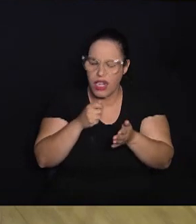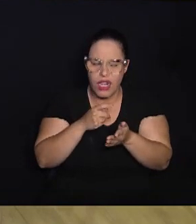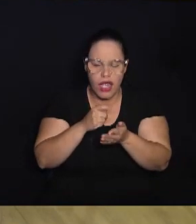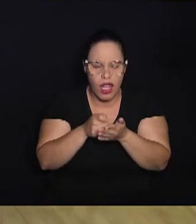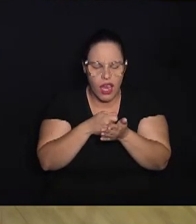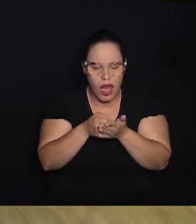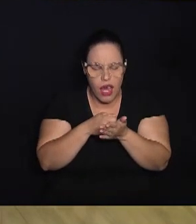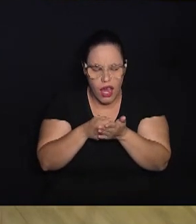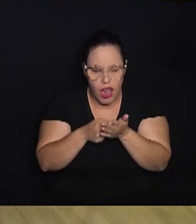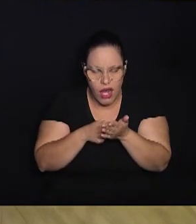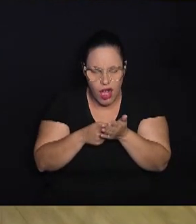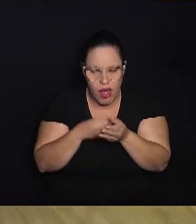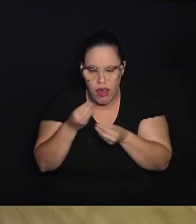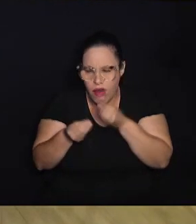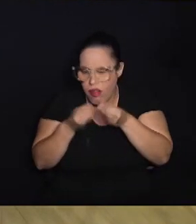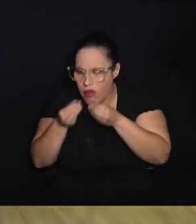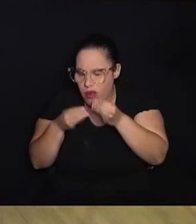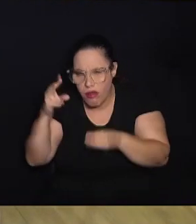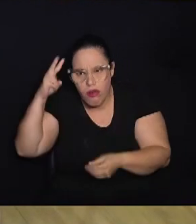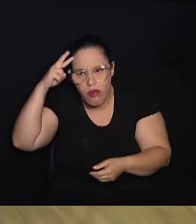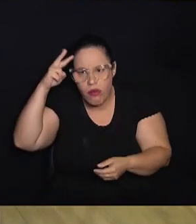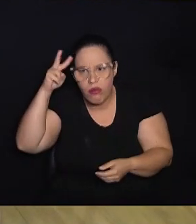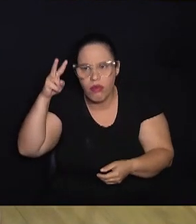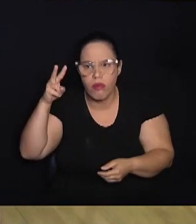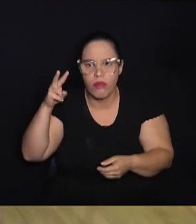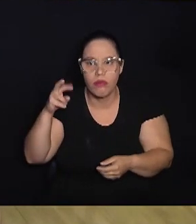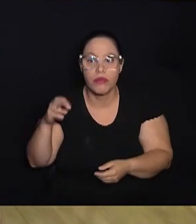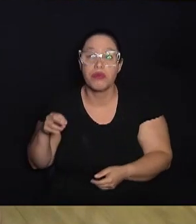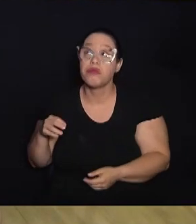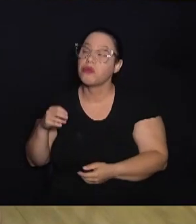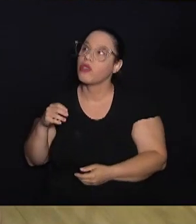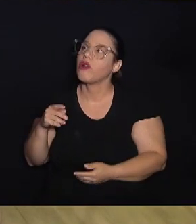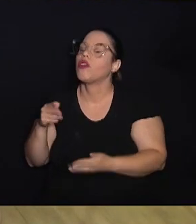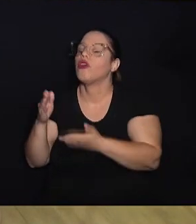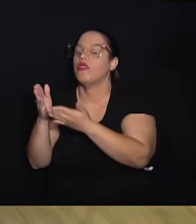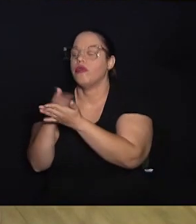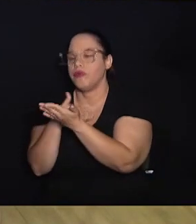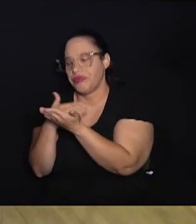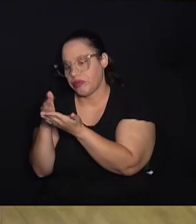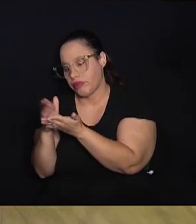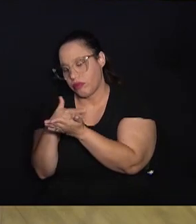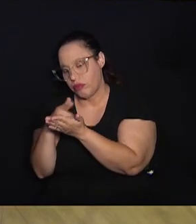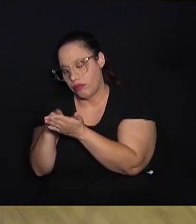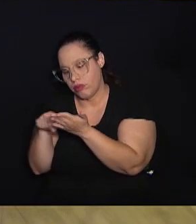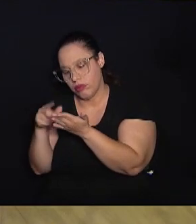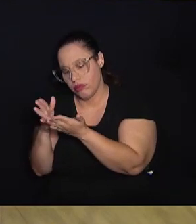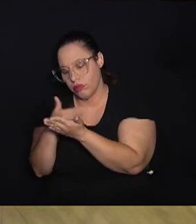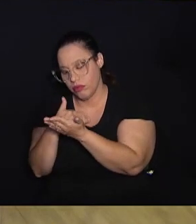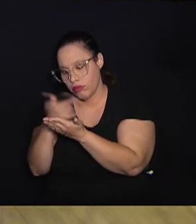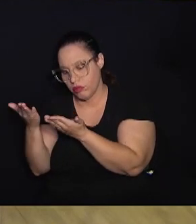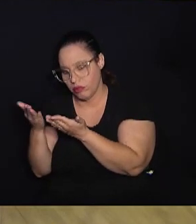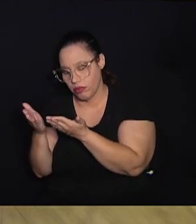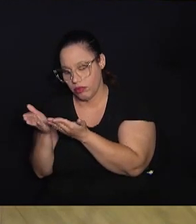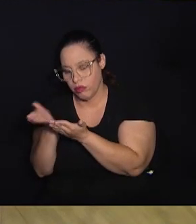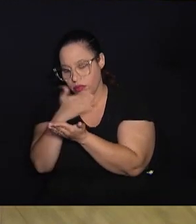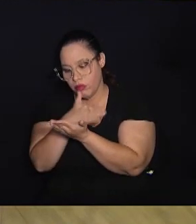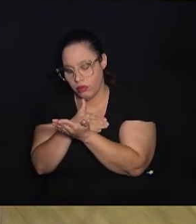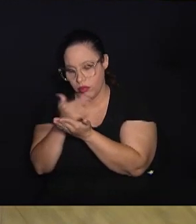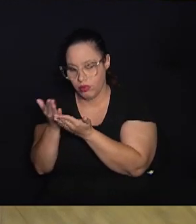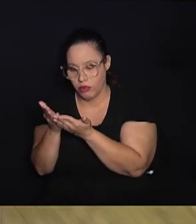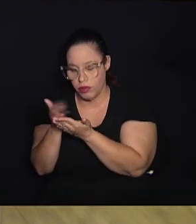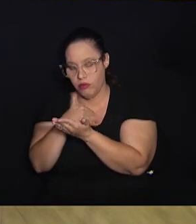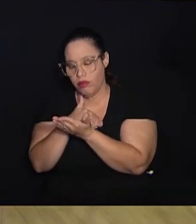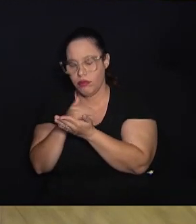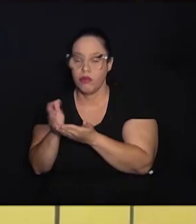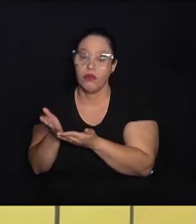isso na cabeça inclusive é uma coisa muito bacana porque muita gente assim quando você começa ler quadrinhos e tal as pessoas às vezes pensam assim ai mas eu queria fazer uma história em quadrinhos mas